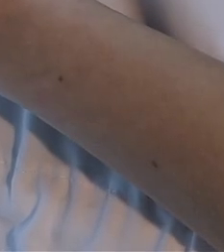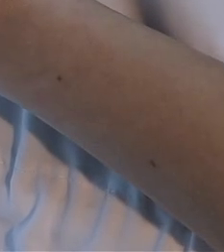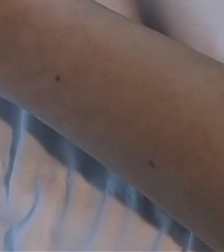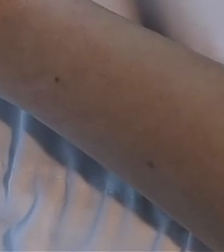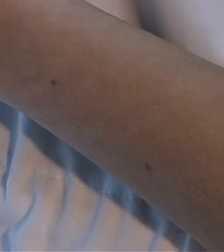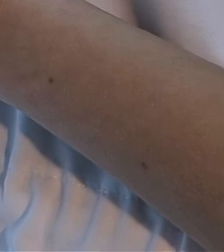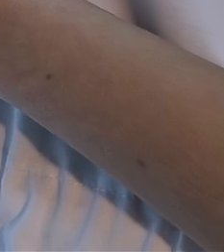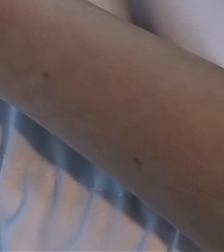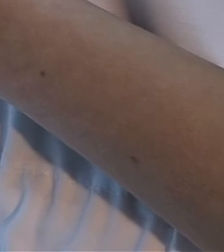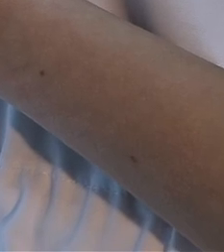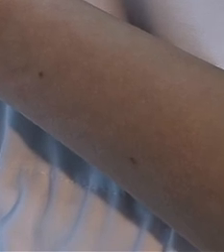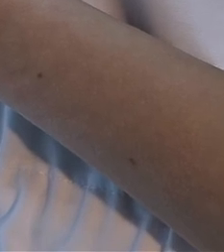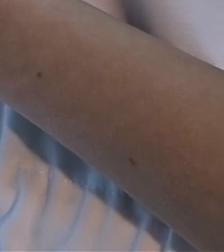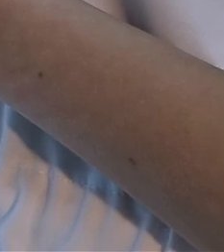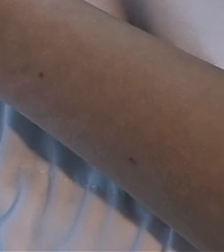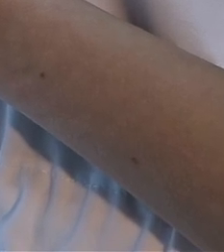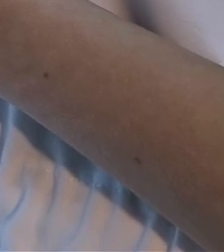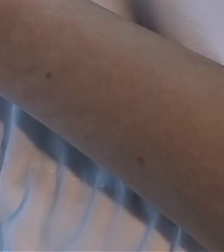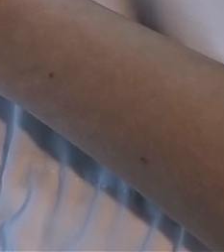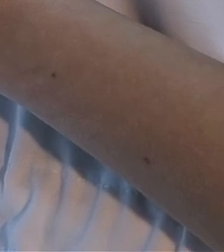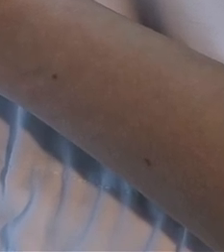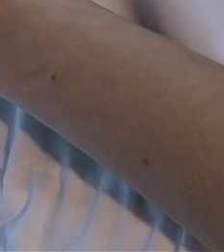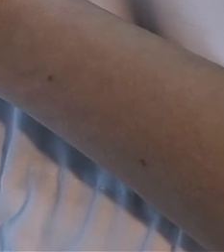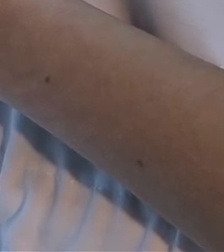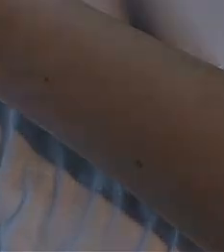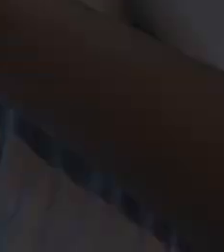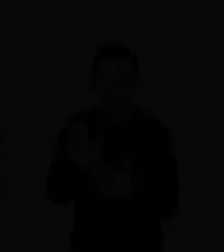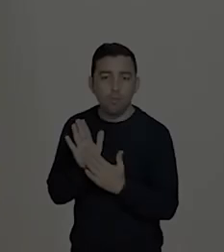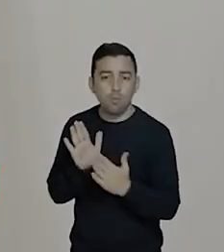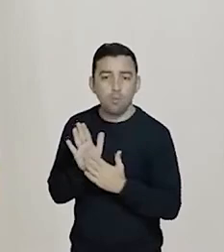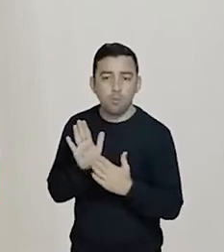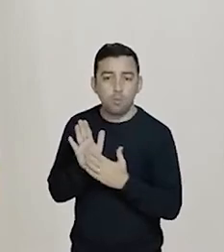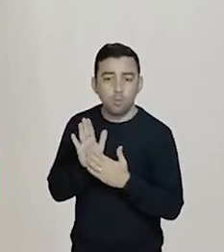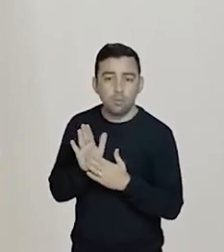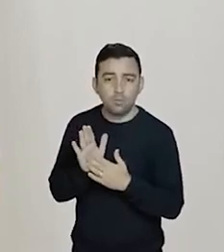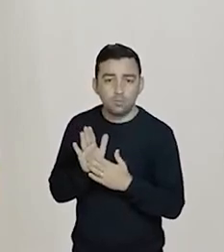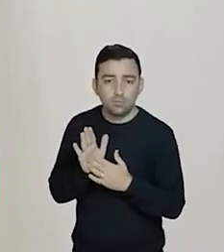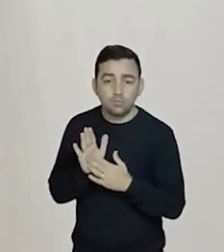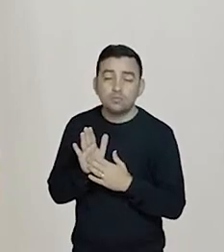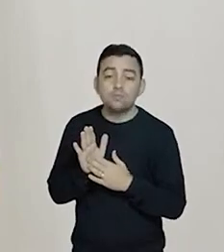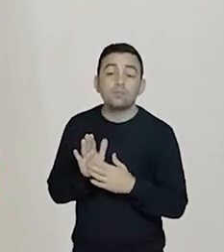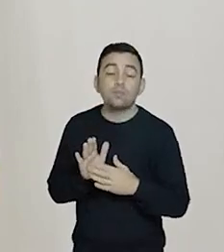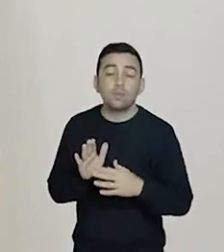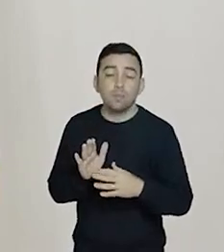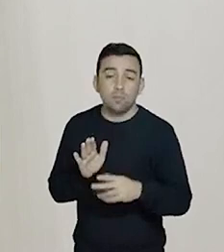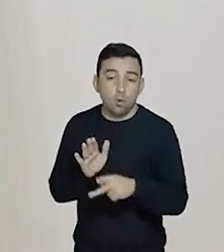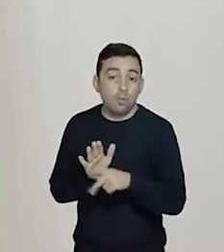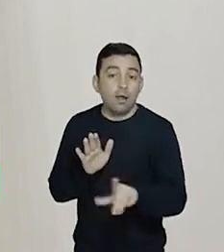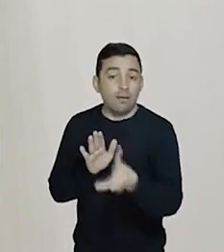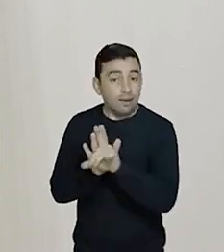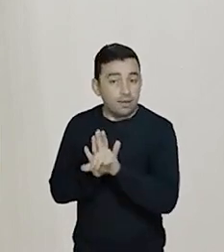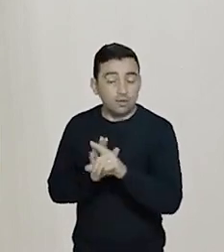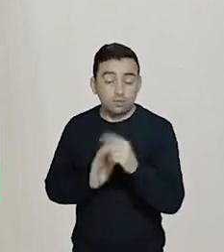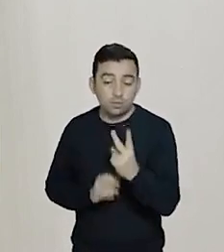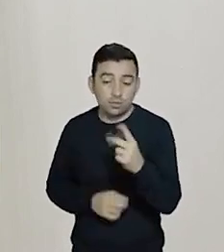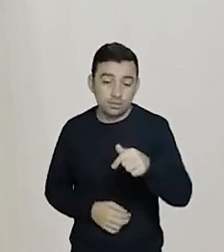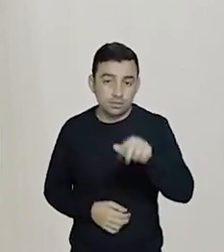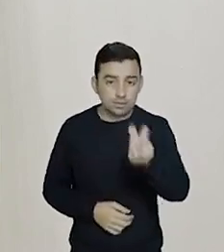parlamentar pediu o apoio dos colegas na tramitação da matéria eu produzo essa lei a lei